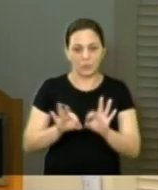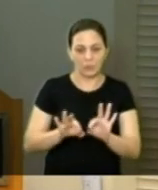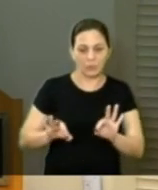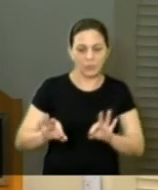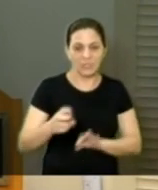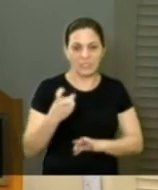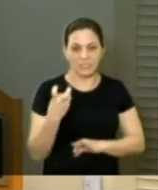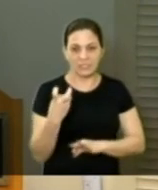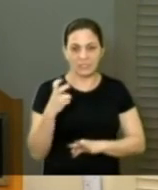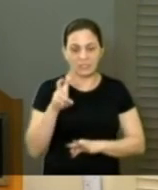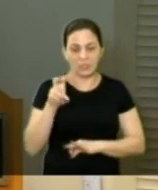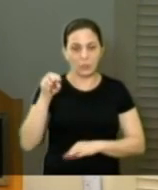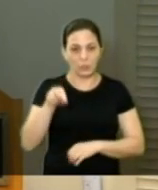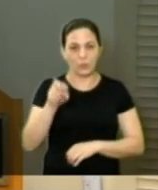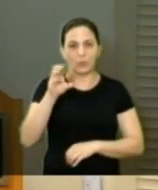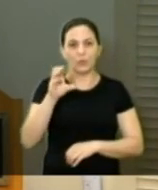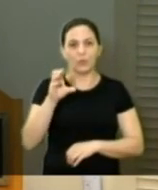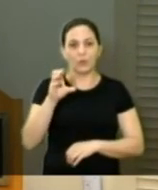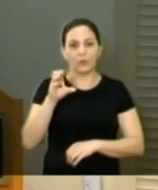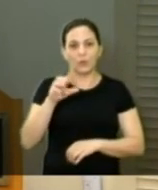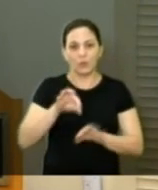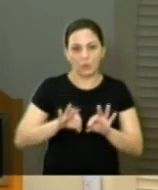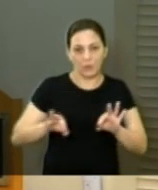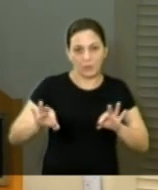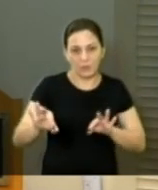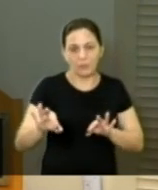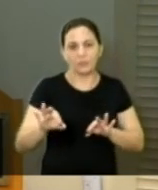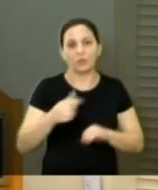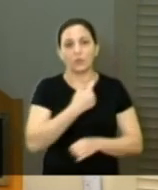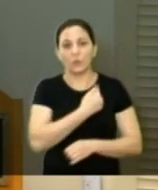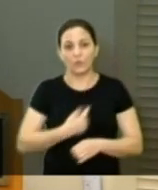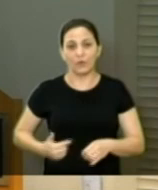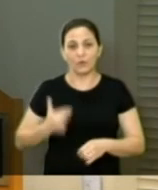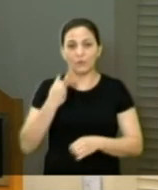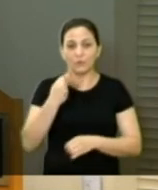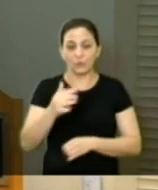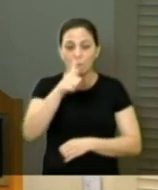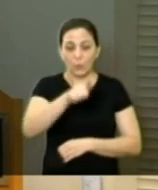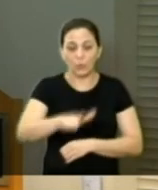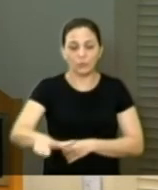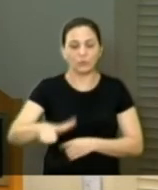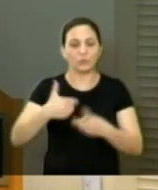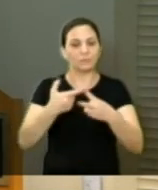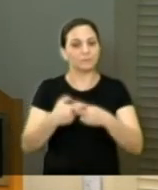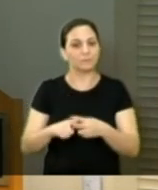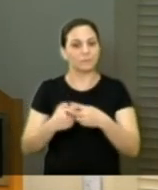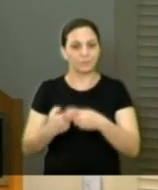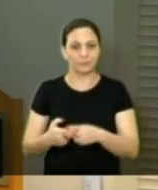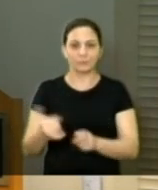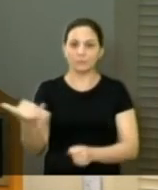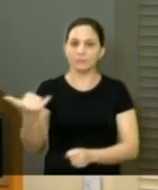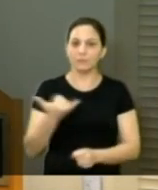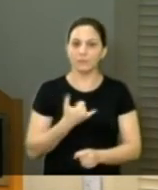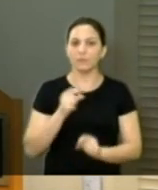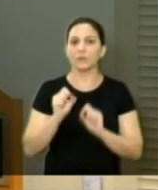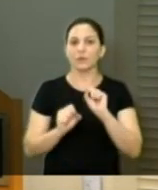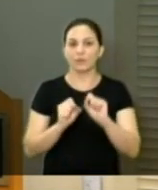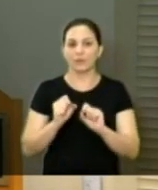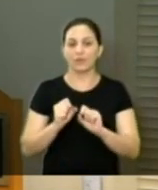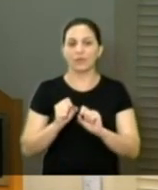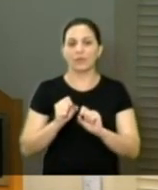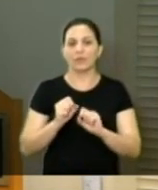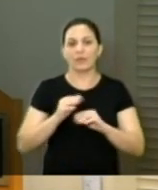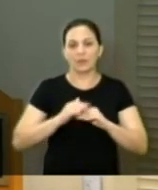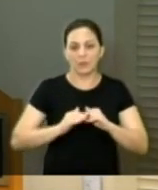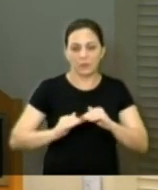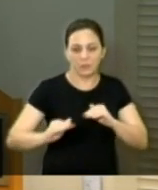e os outros governos também tenham adotar essa política de continuidade. E também foi informado aqui que a operação Tapa Buracos